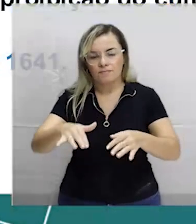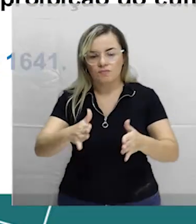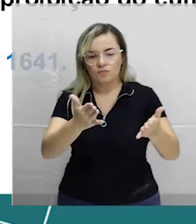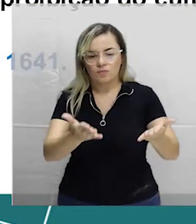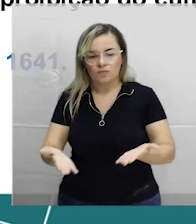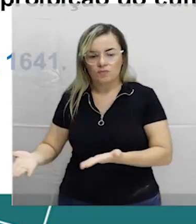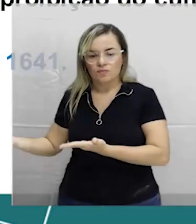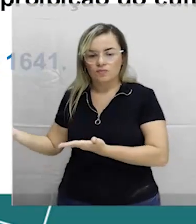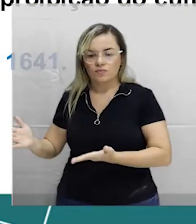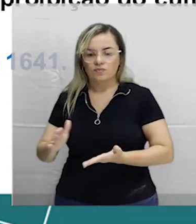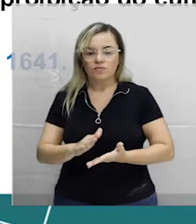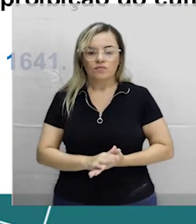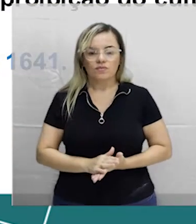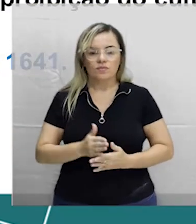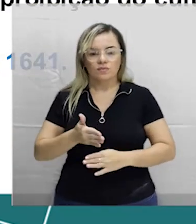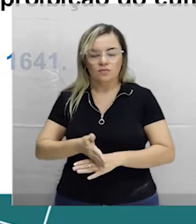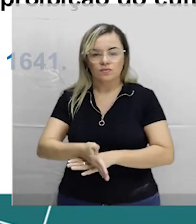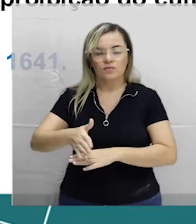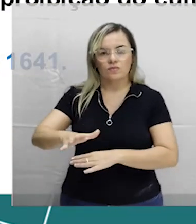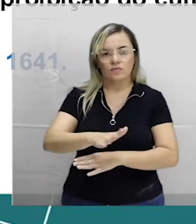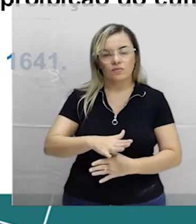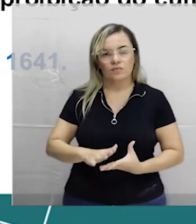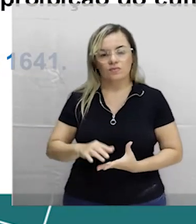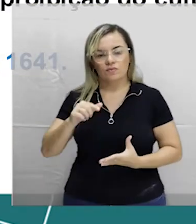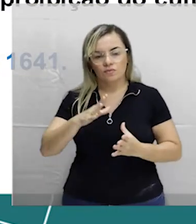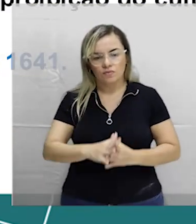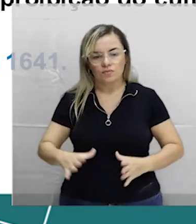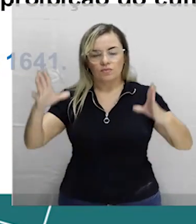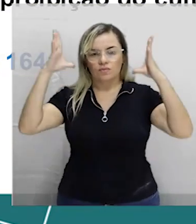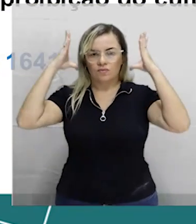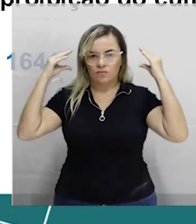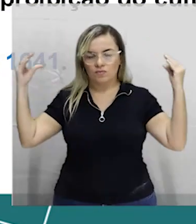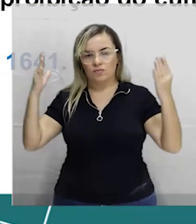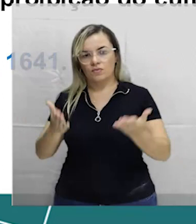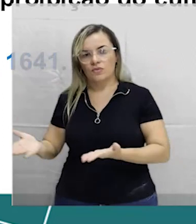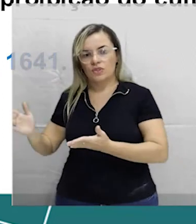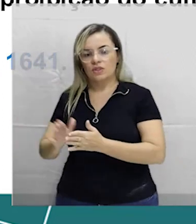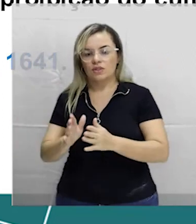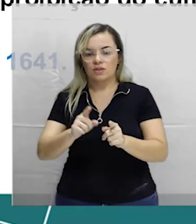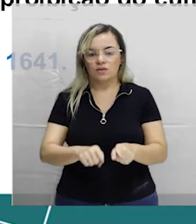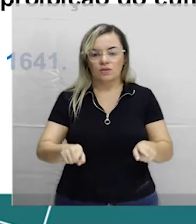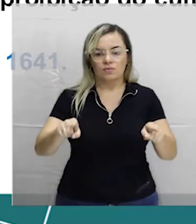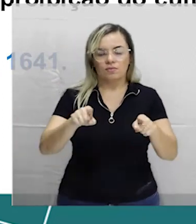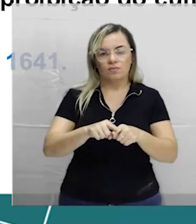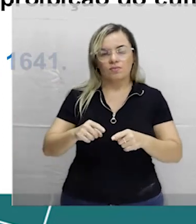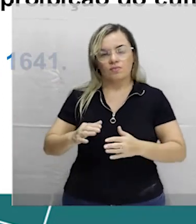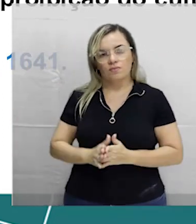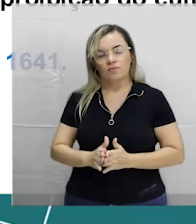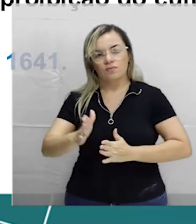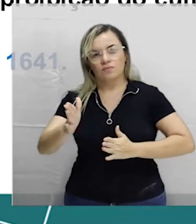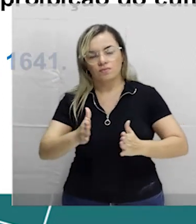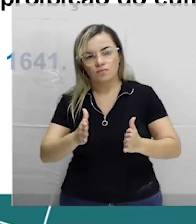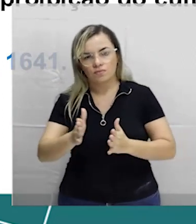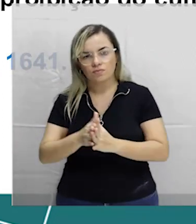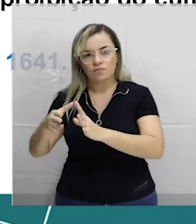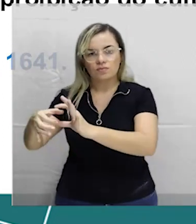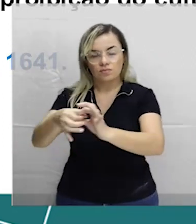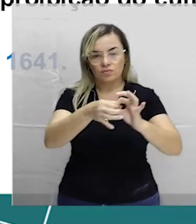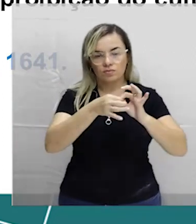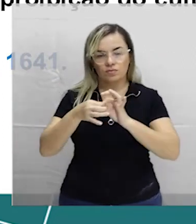chamada invasão holandesa. A invasão holandesa, que aqui vai ocorrer durante, inclusive, a União